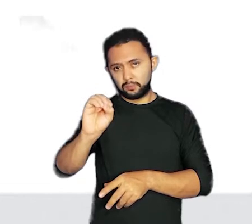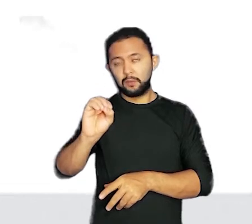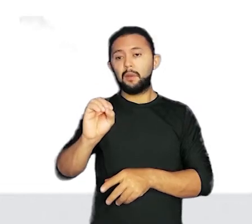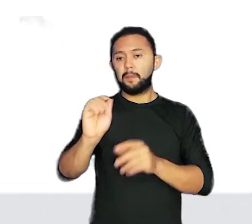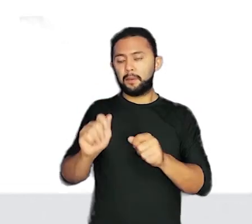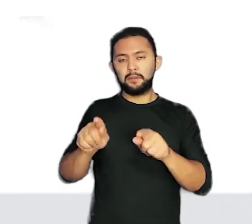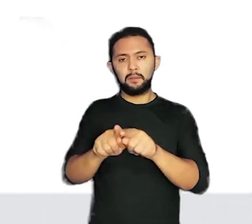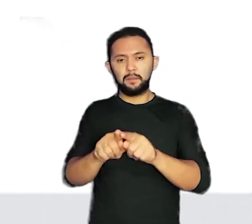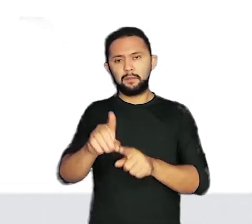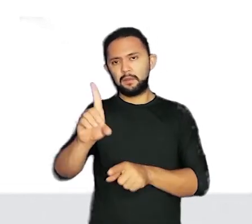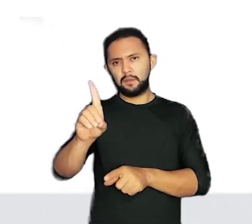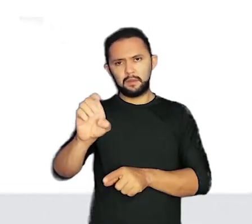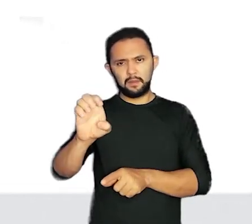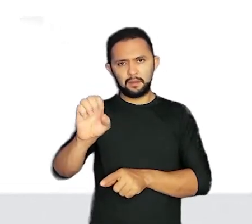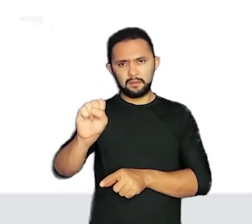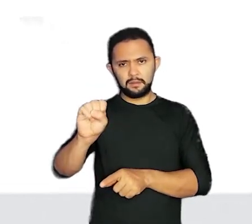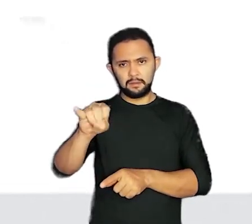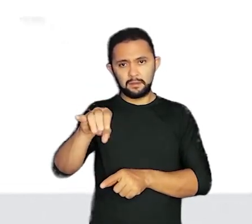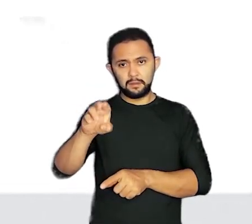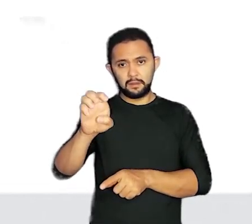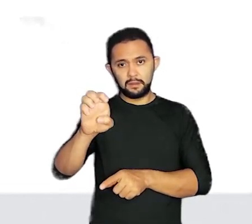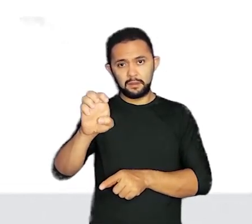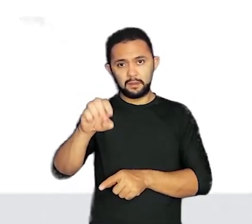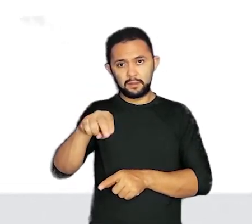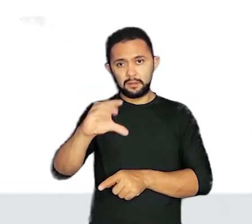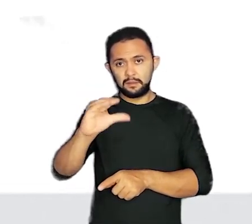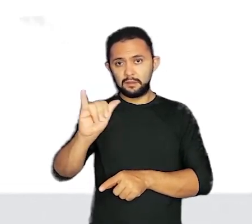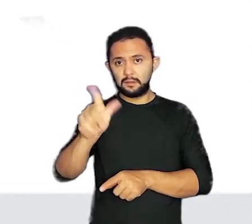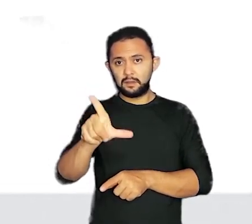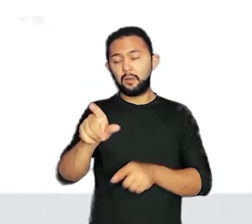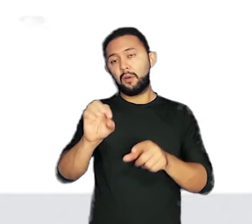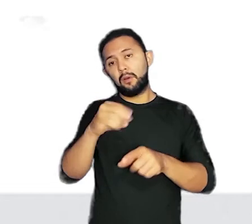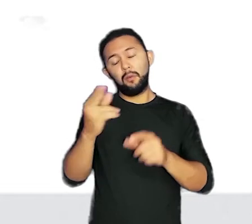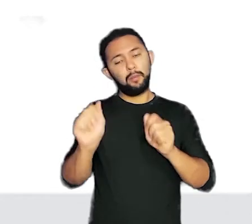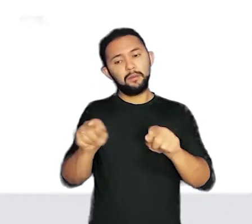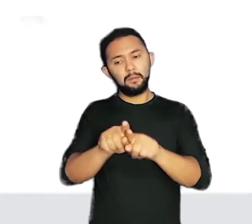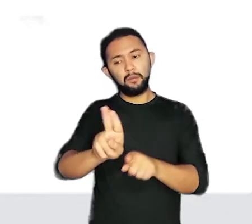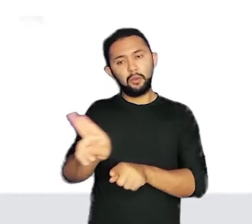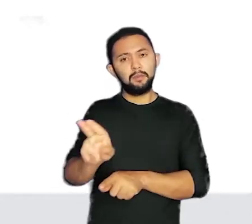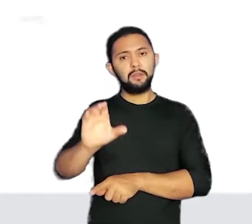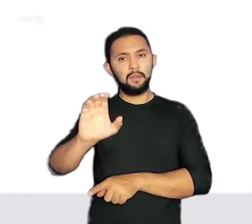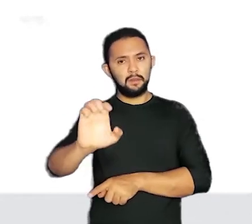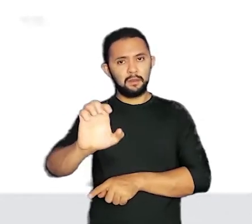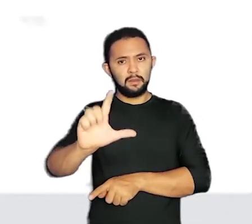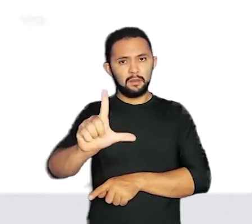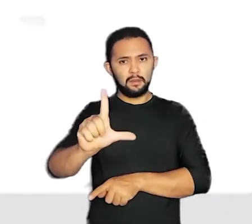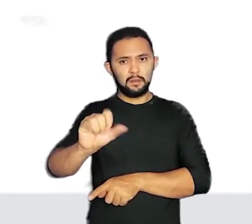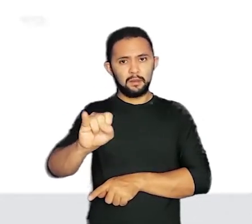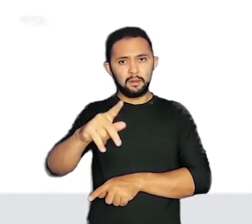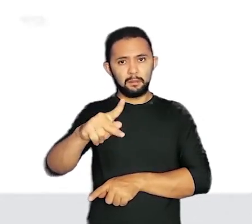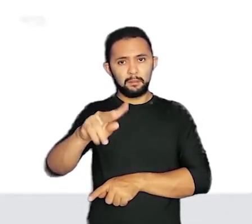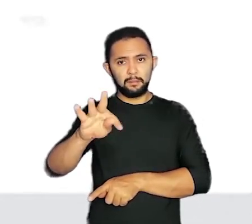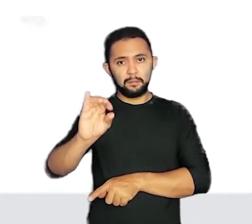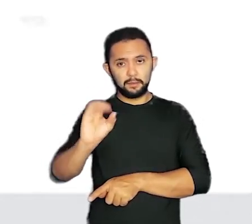ou ainda mais do sujeito elíptico, tá? Então esse sujeito implícito ele pode receber outras denominações.